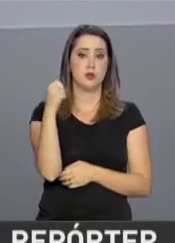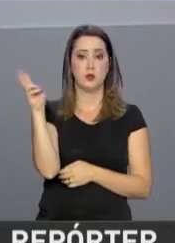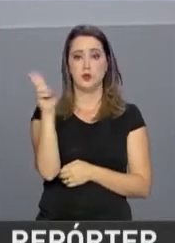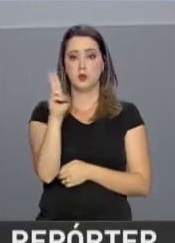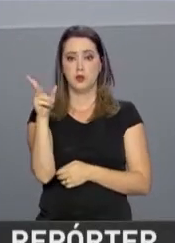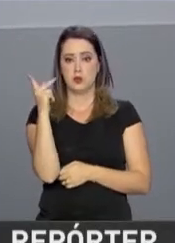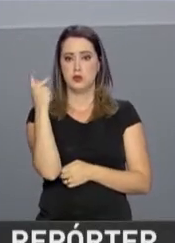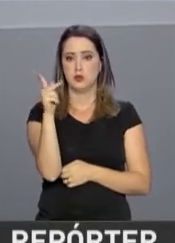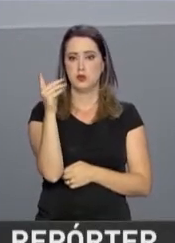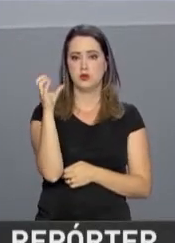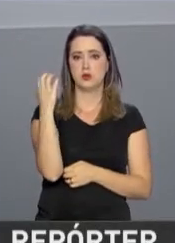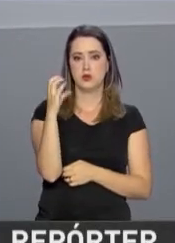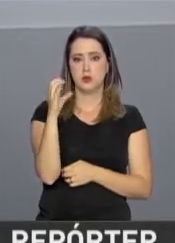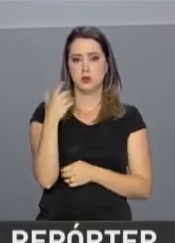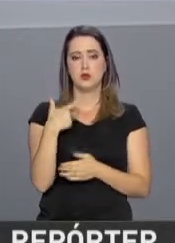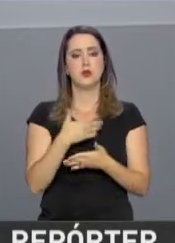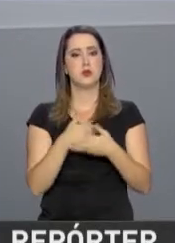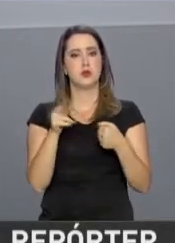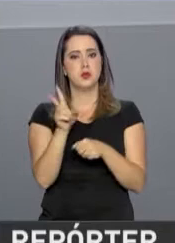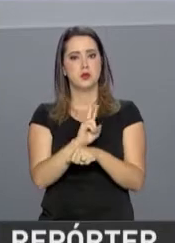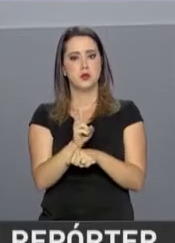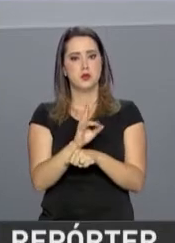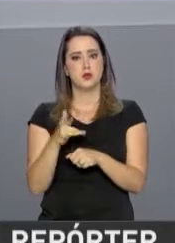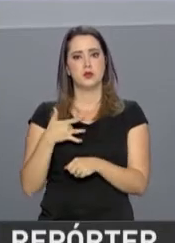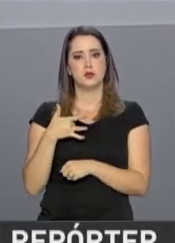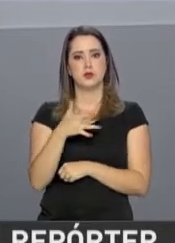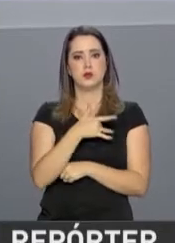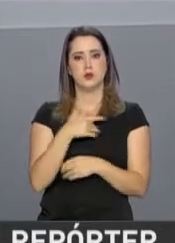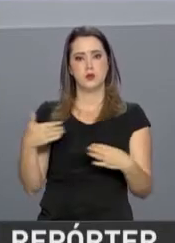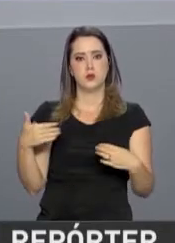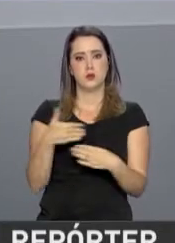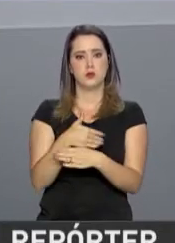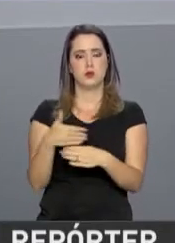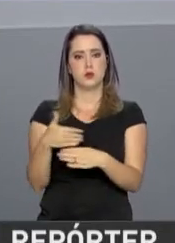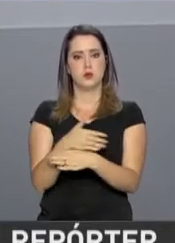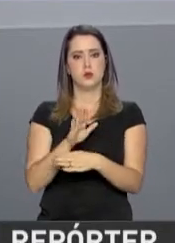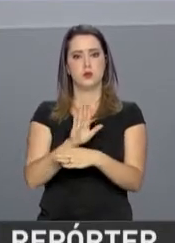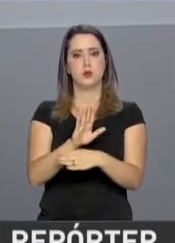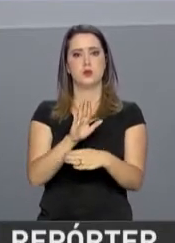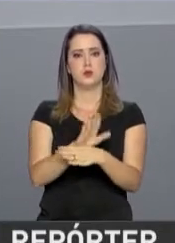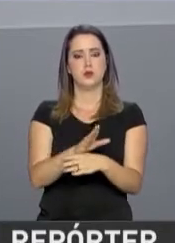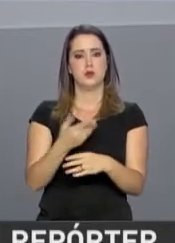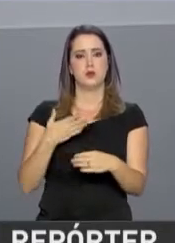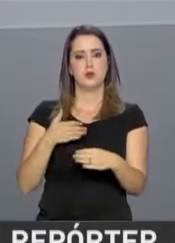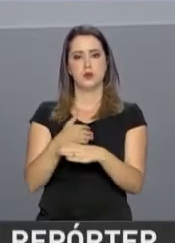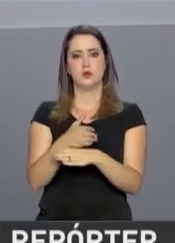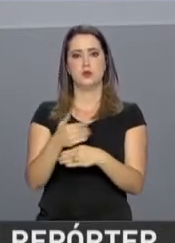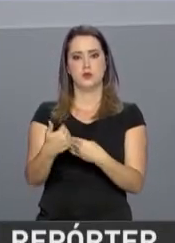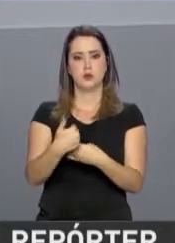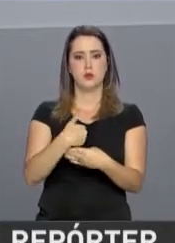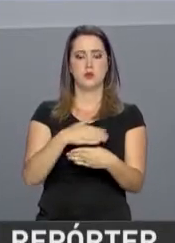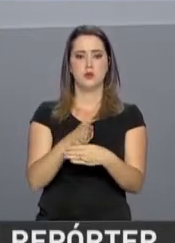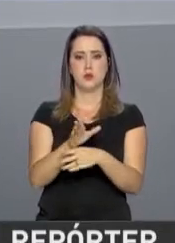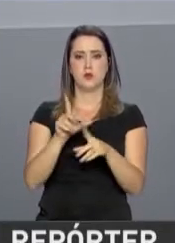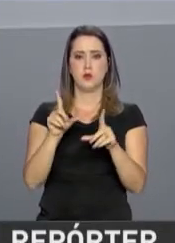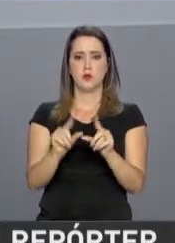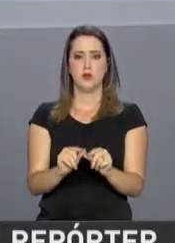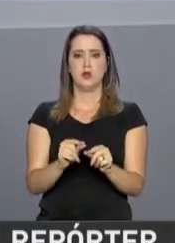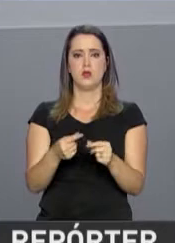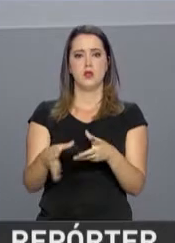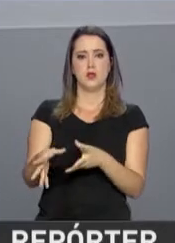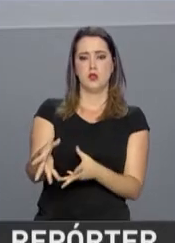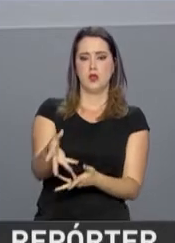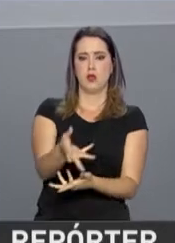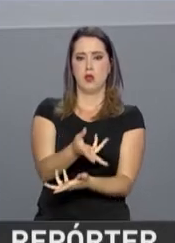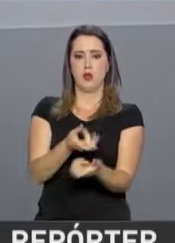paraguai e chile vão reforçar as ações de vigilância à saúde nas fronteiras e assistência aos migrantes para manter baixa